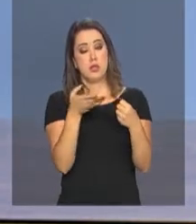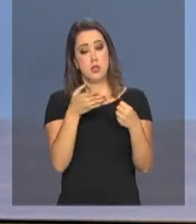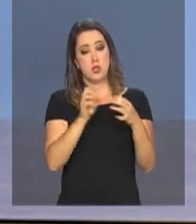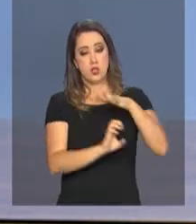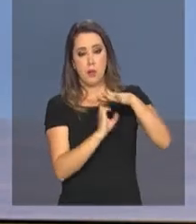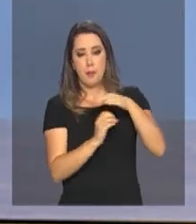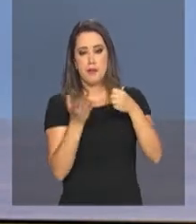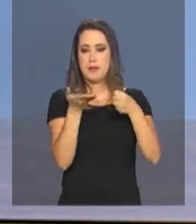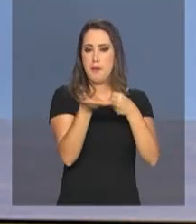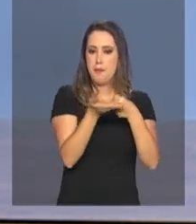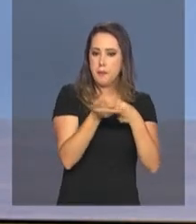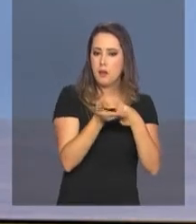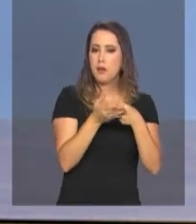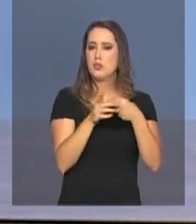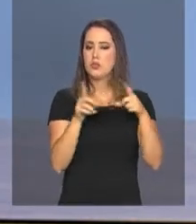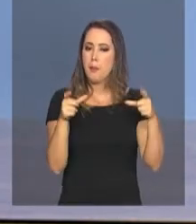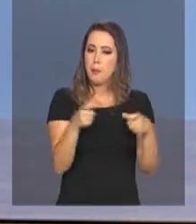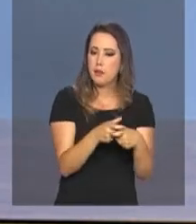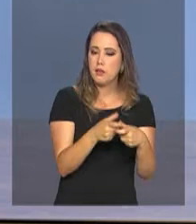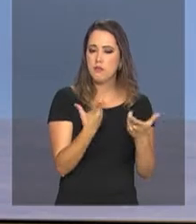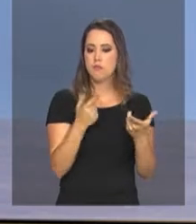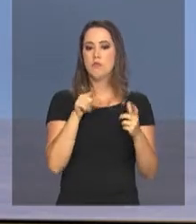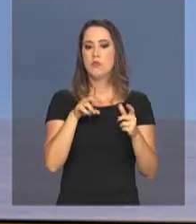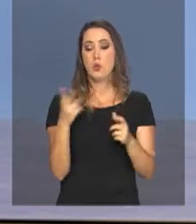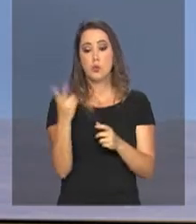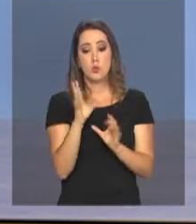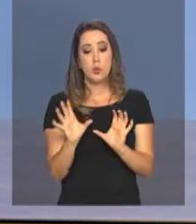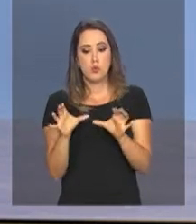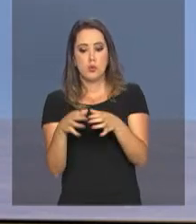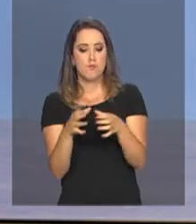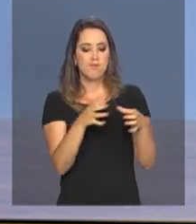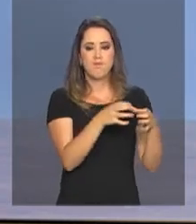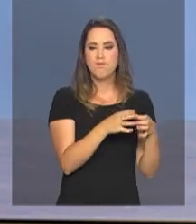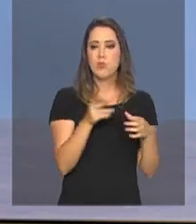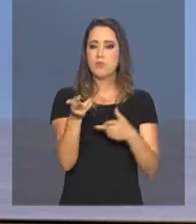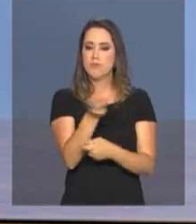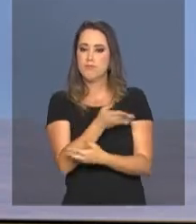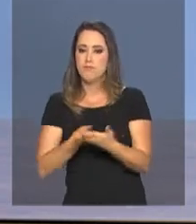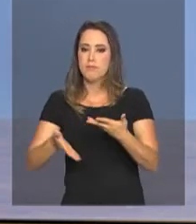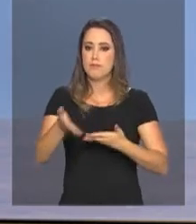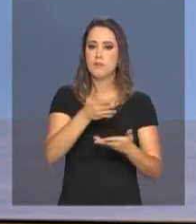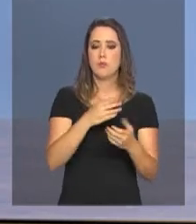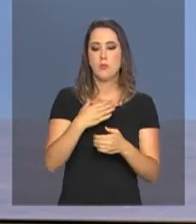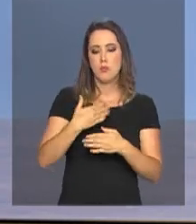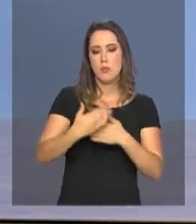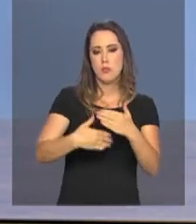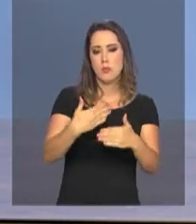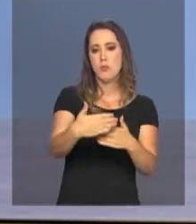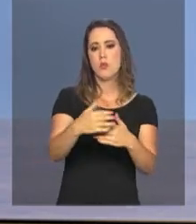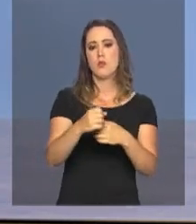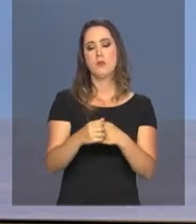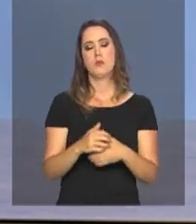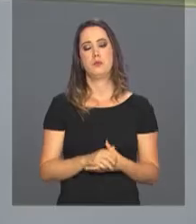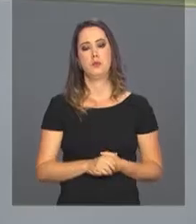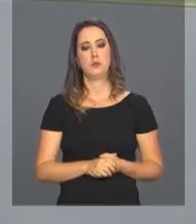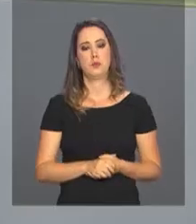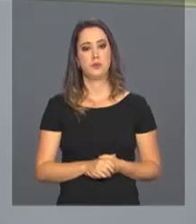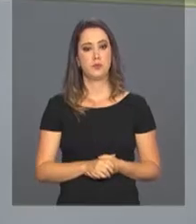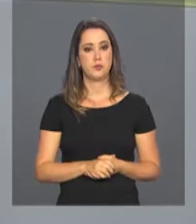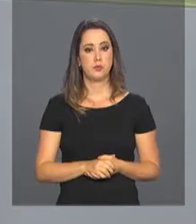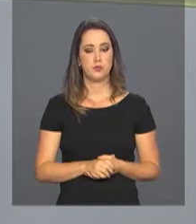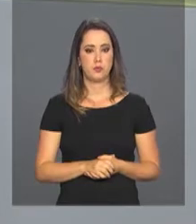seriam áreas nas quais os dois agrupamentos trabalhariam em nível técnico nos próximos nos próximos meses